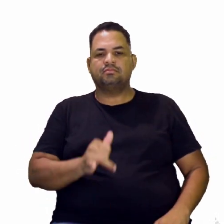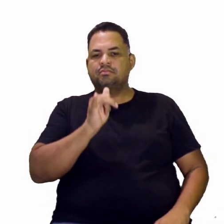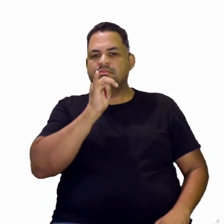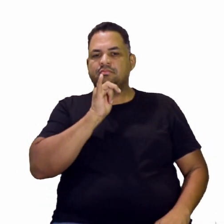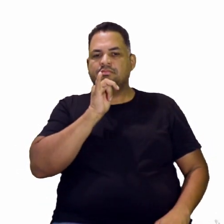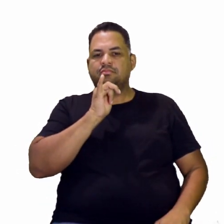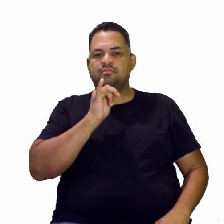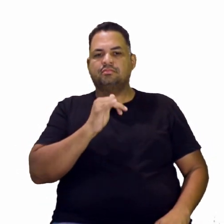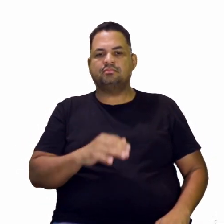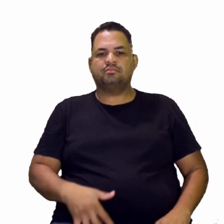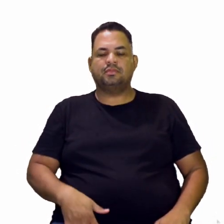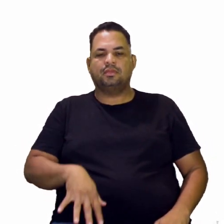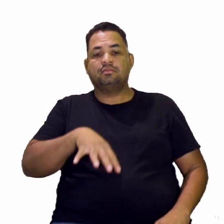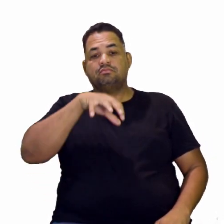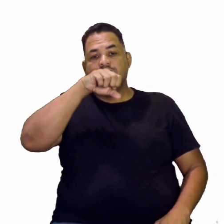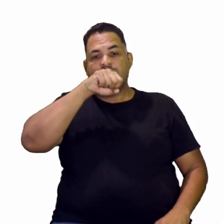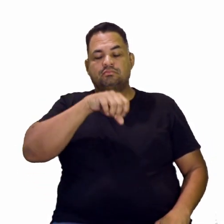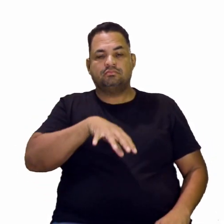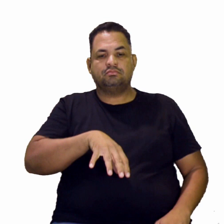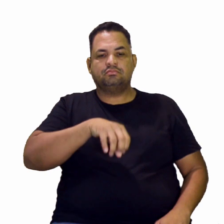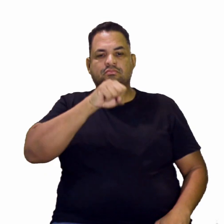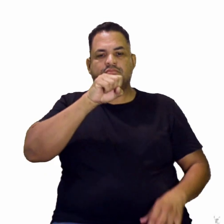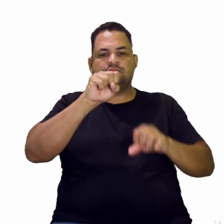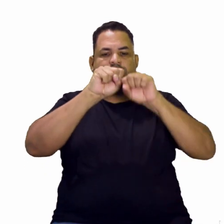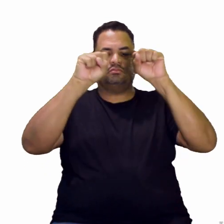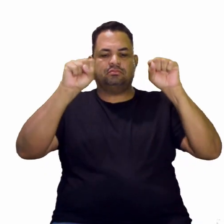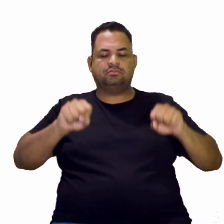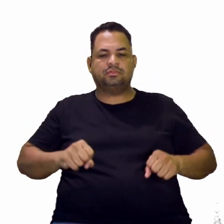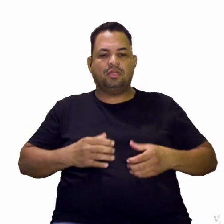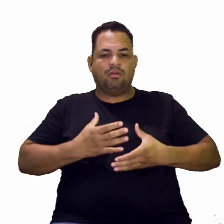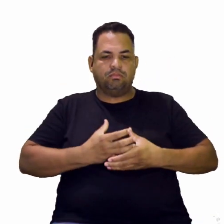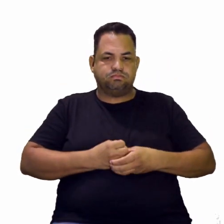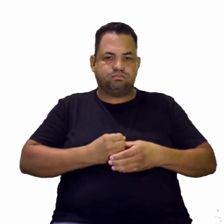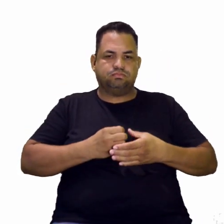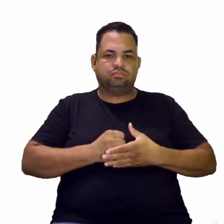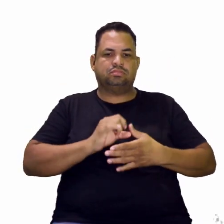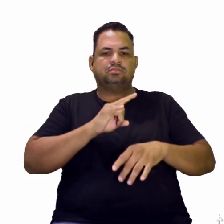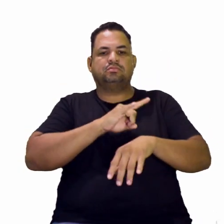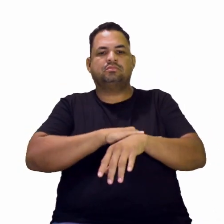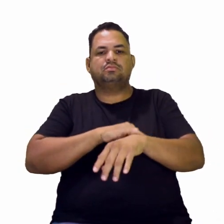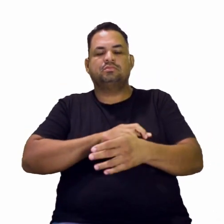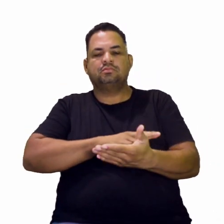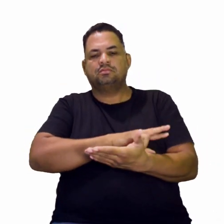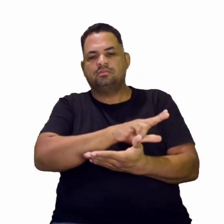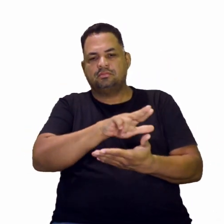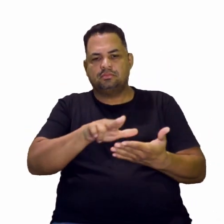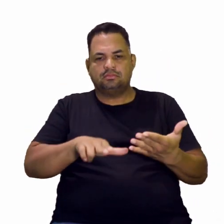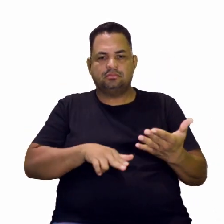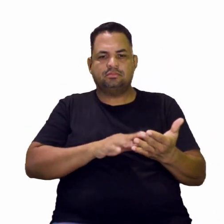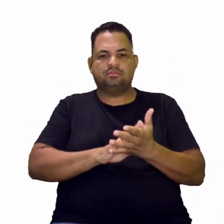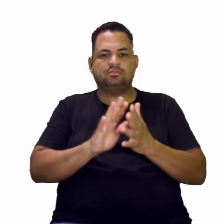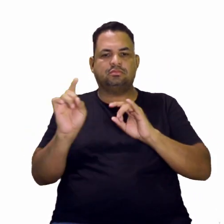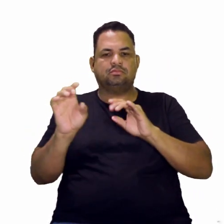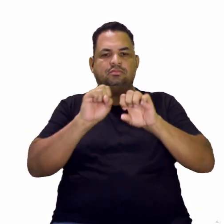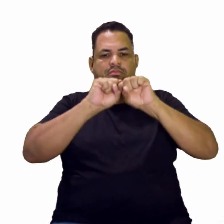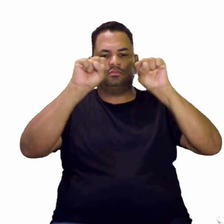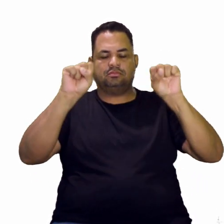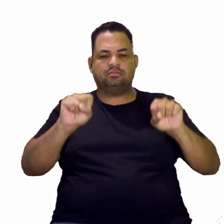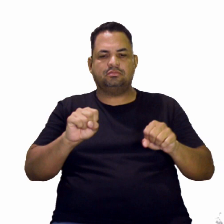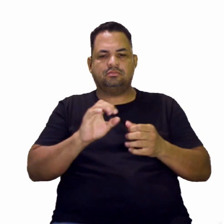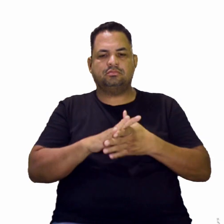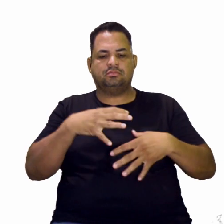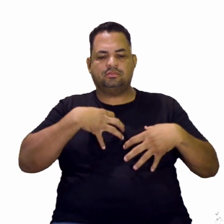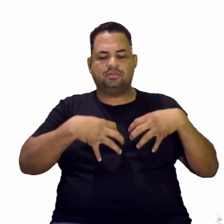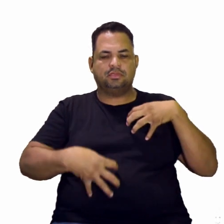exemplo, a respiração, o sistema digestório, o sistema urinário. São vários, cada sistema desses são vários